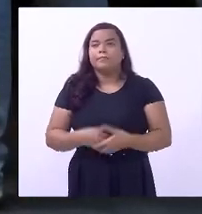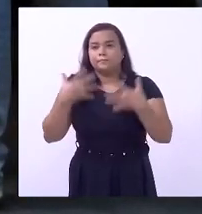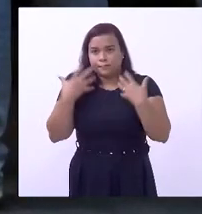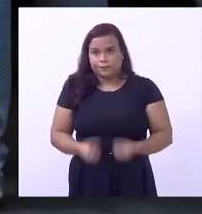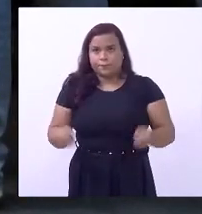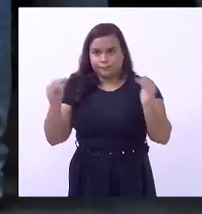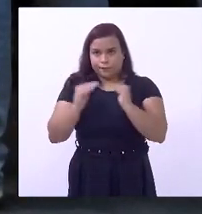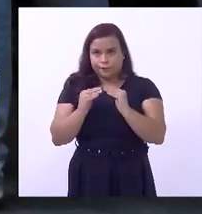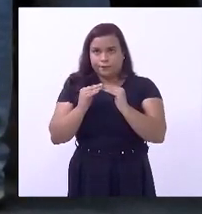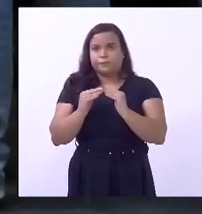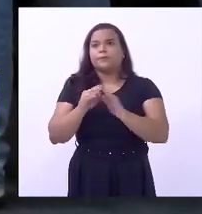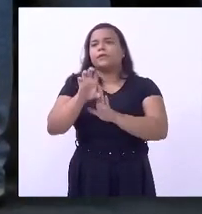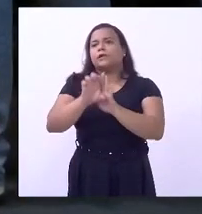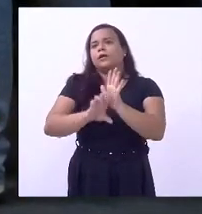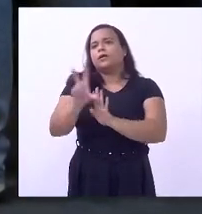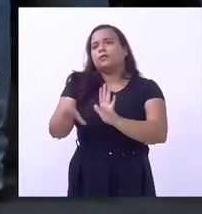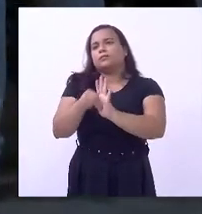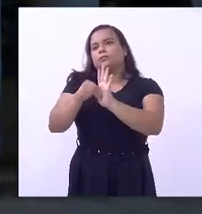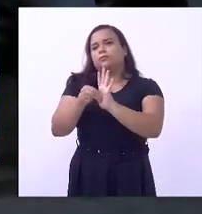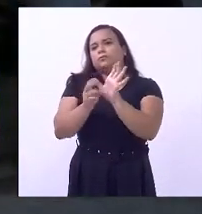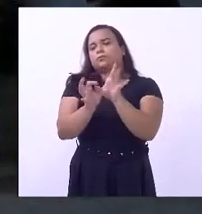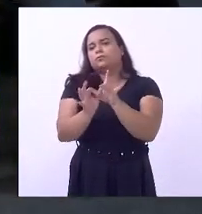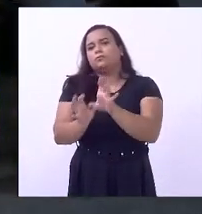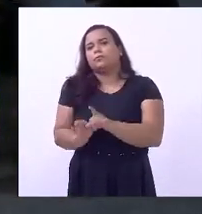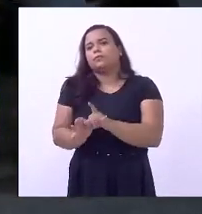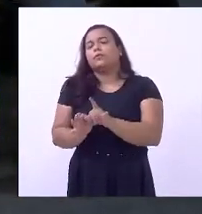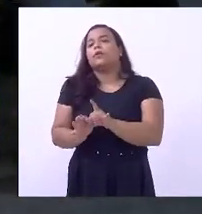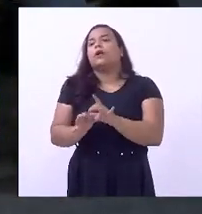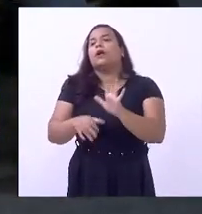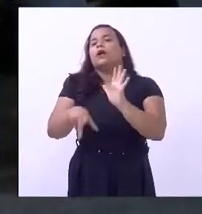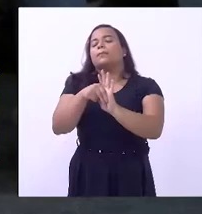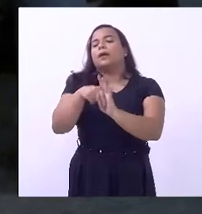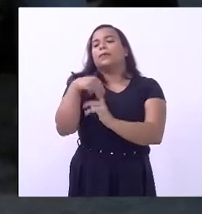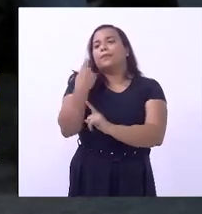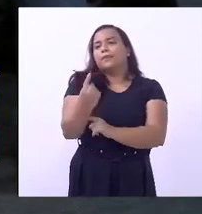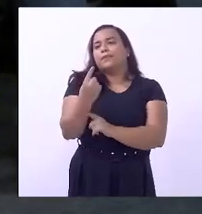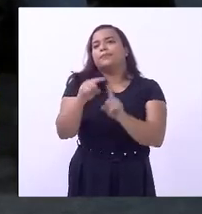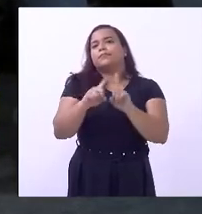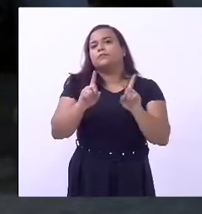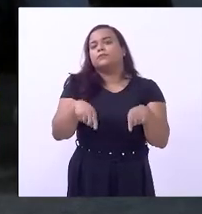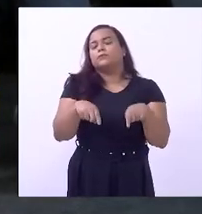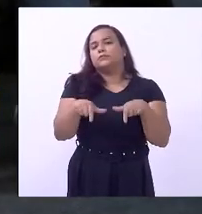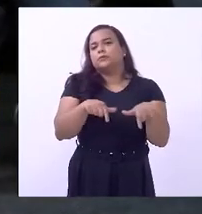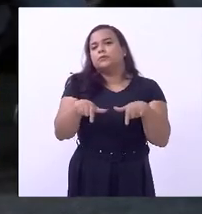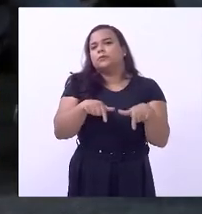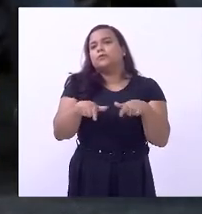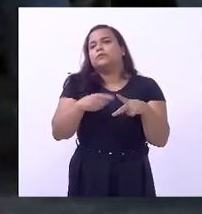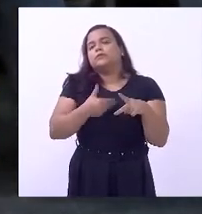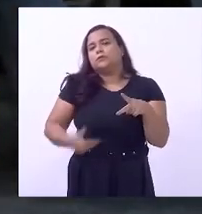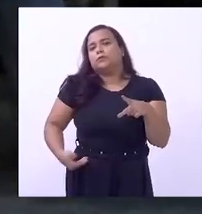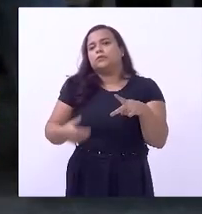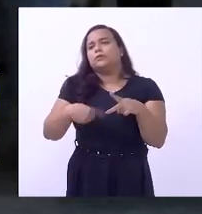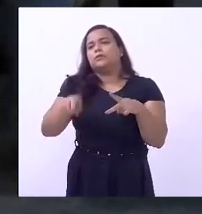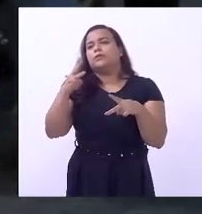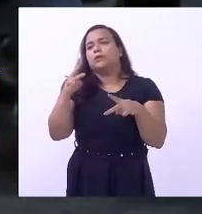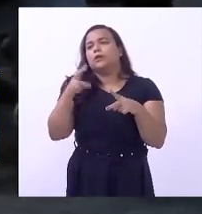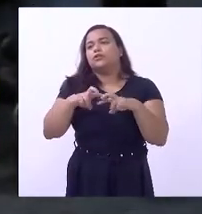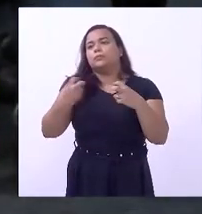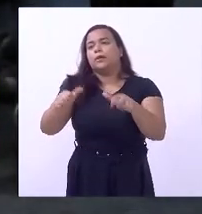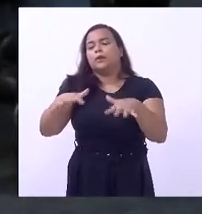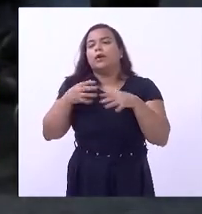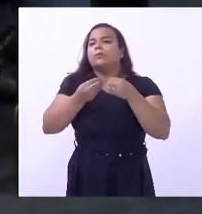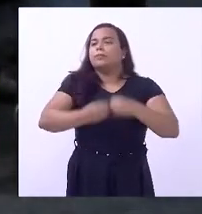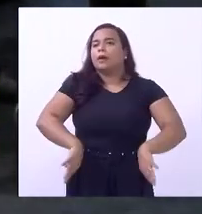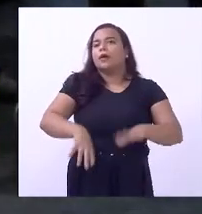Favorável com subemenda aglutinativa às emendas 1 da Comissão de Servidores, 3 de plenário, prejudicada a emenda 1 pela emenda 2 da CCJ,